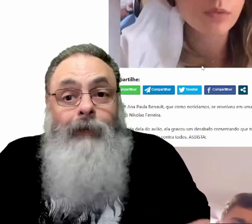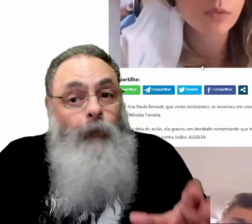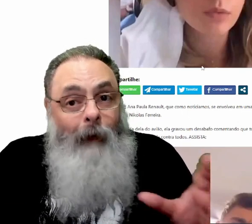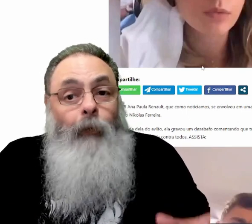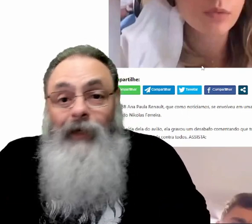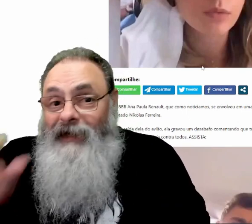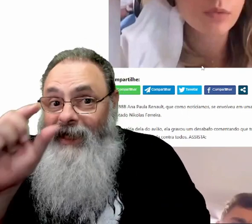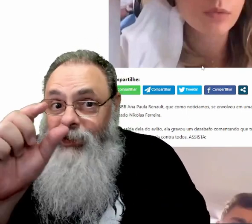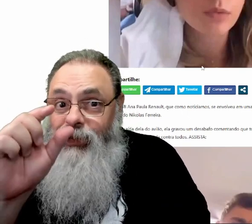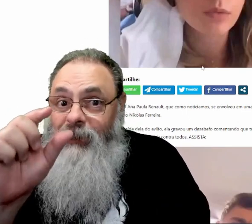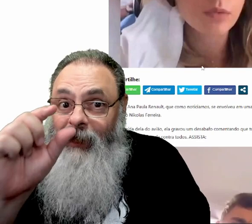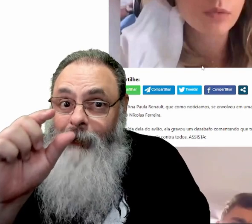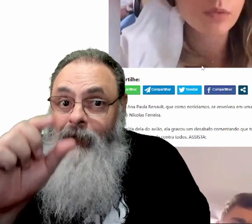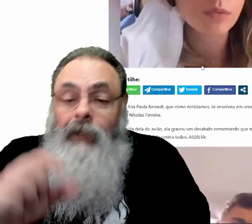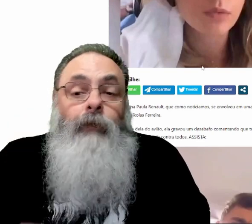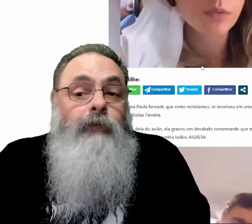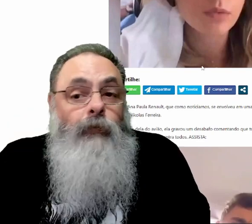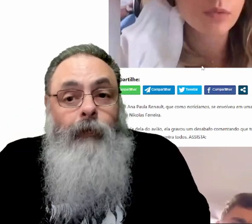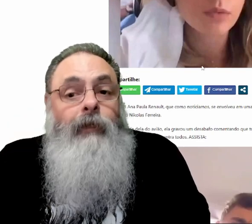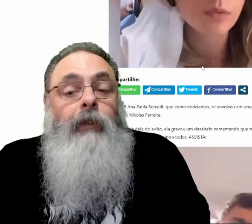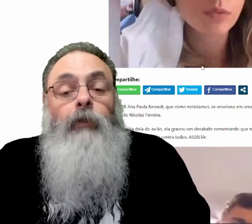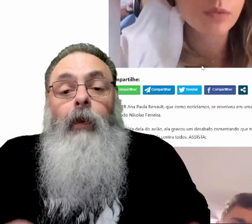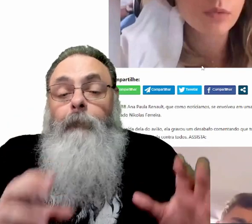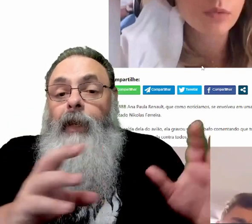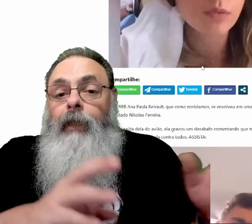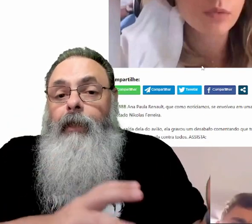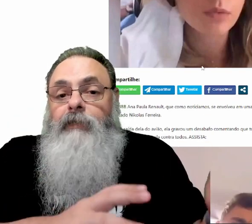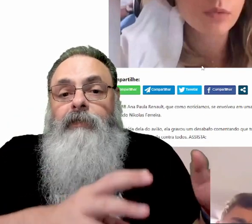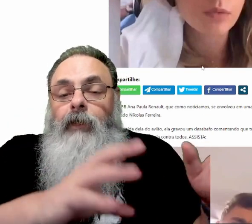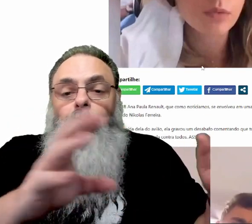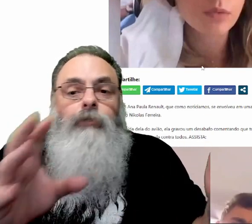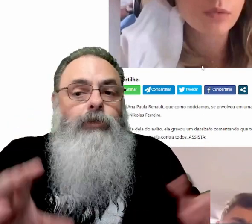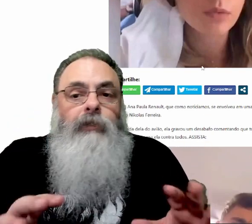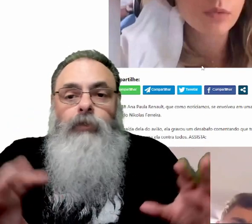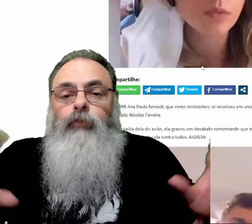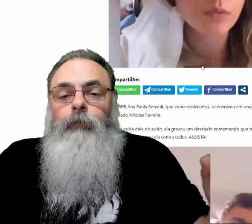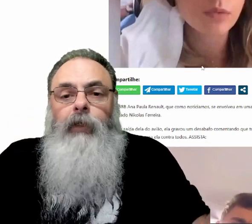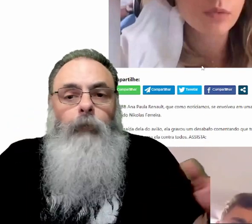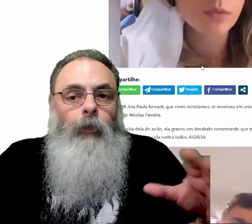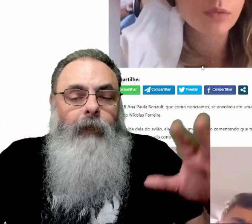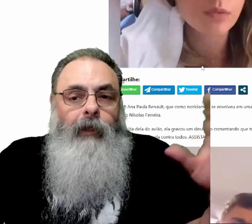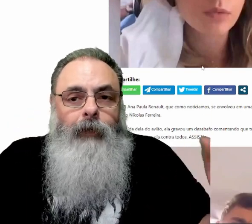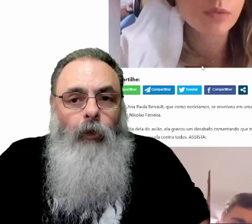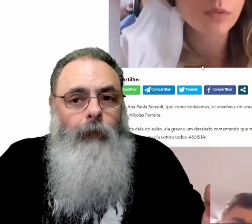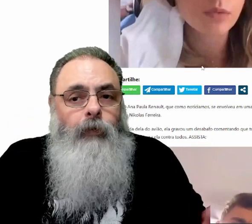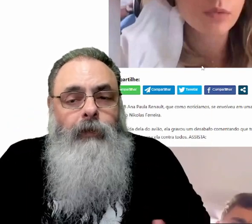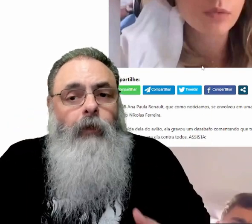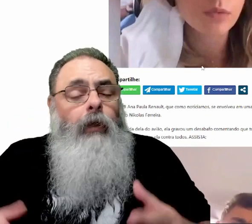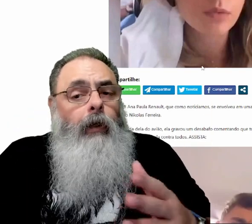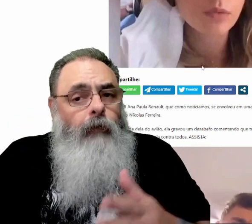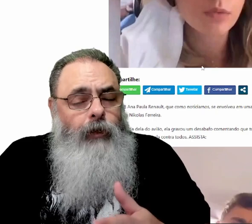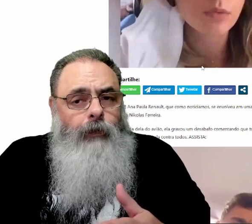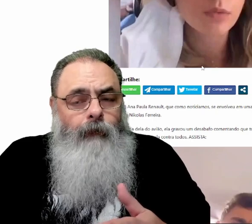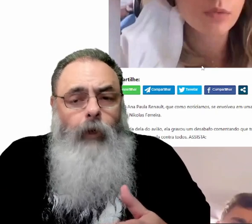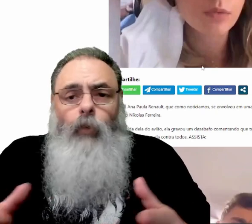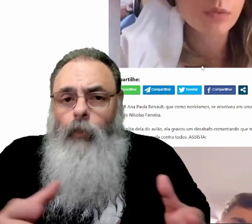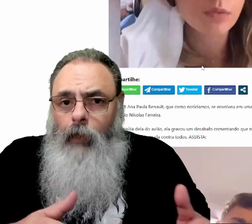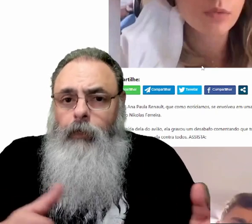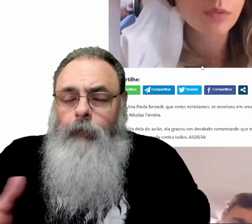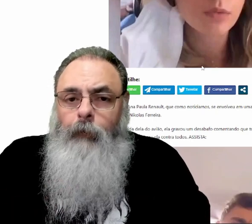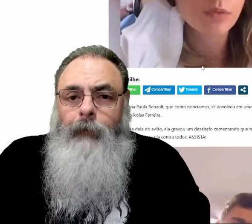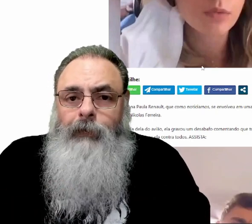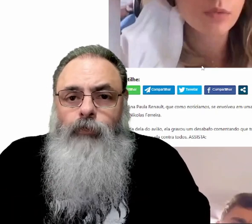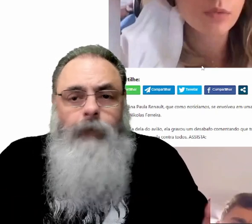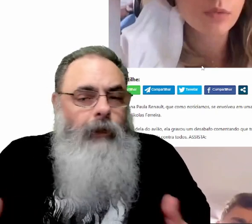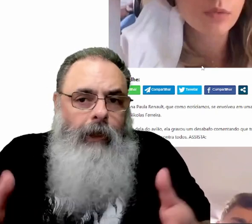tá numa bolha deste tamaninho Eles não estão entendendo para eles esse negócio de transfobia um problema enormes Então veja eu